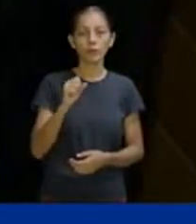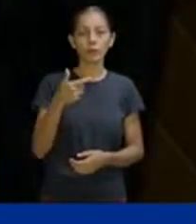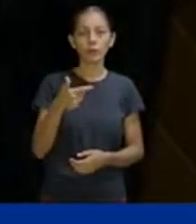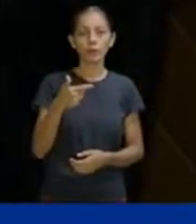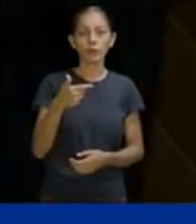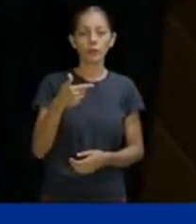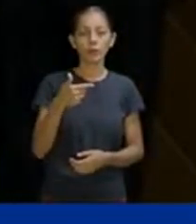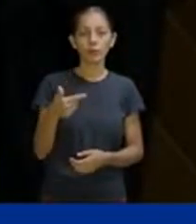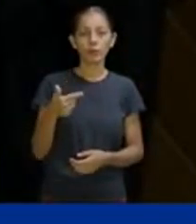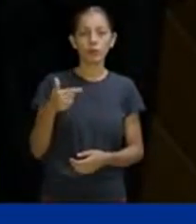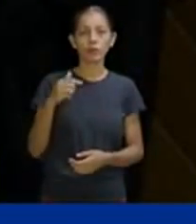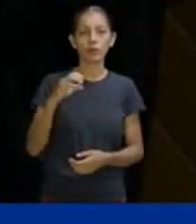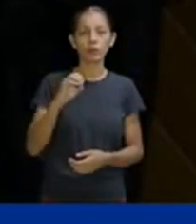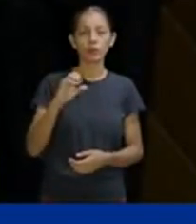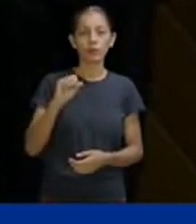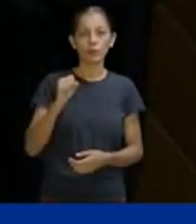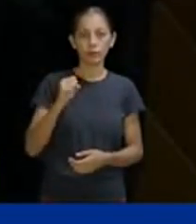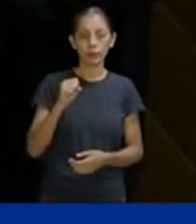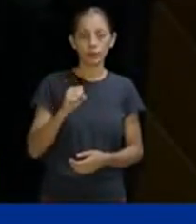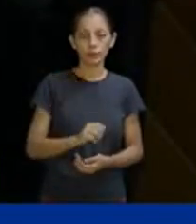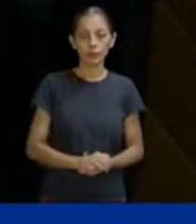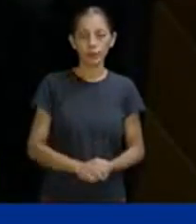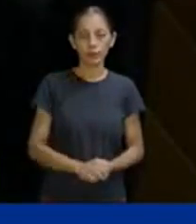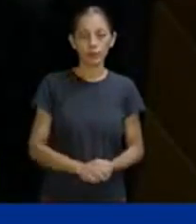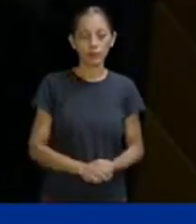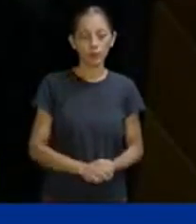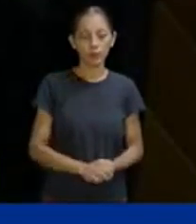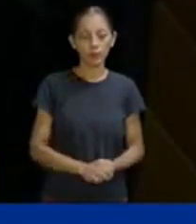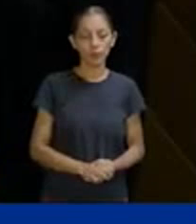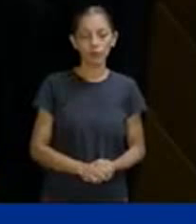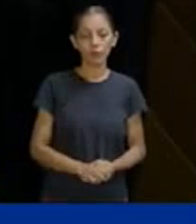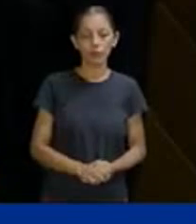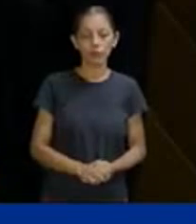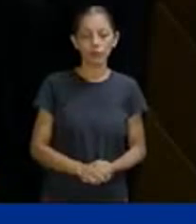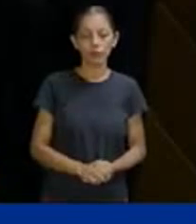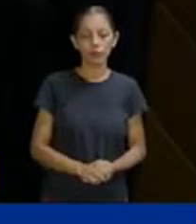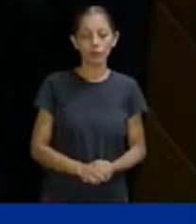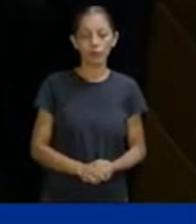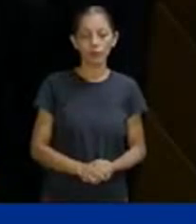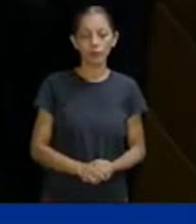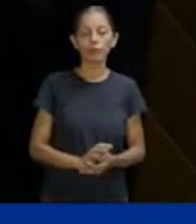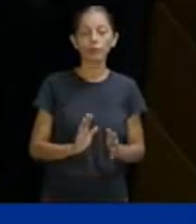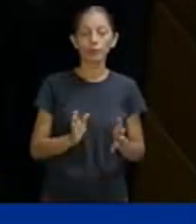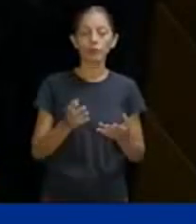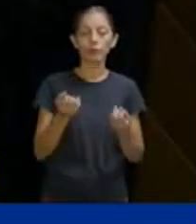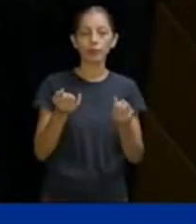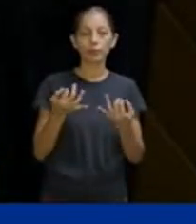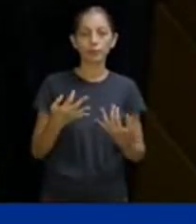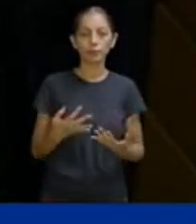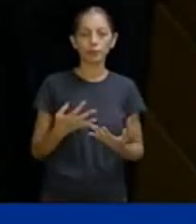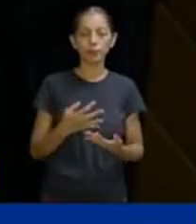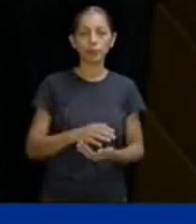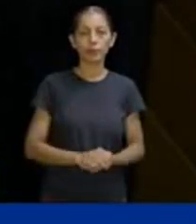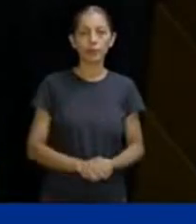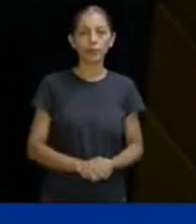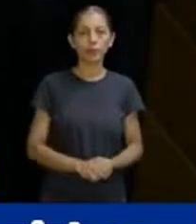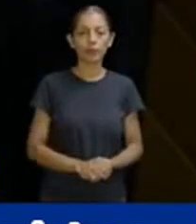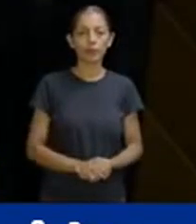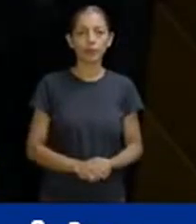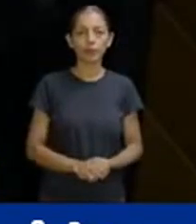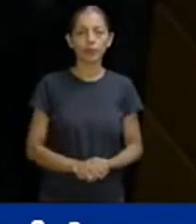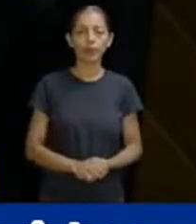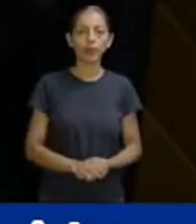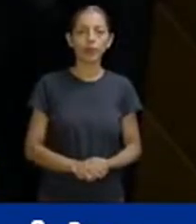0600822208, relator ministro Jorge Mussi. Foi mencionado na sentença.